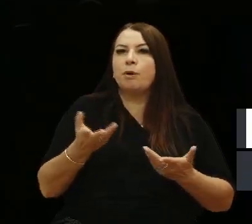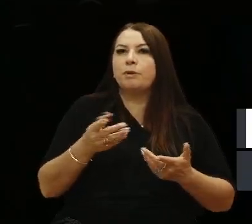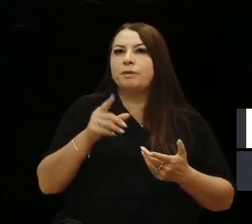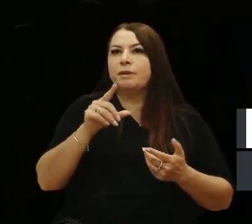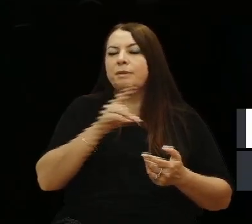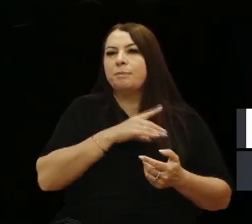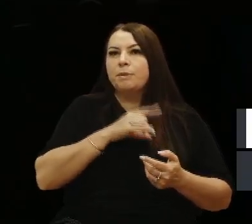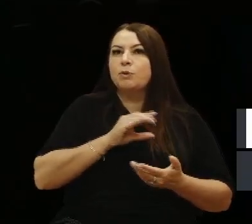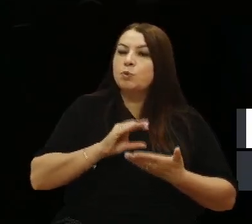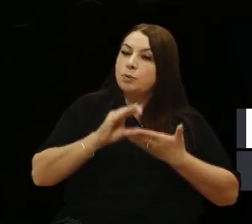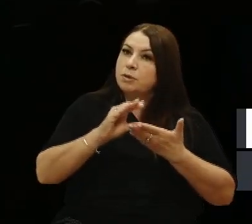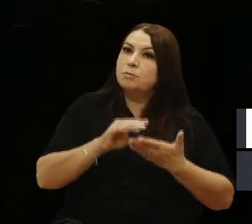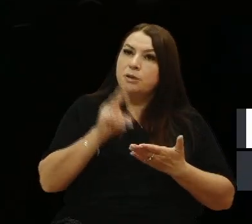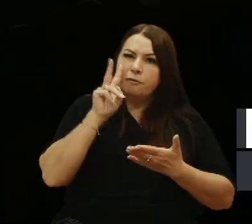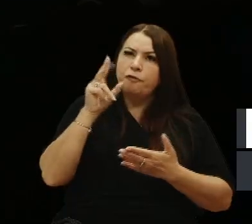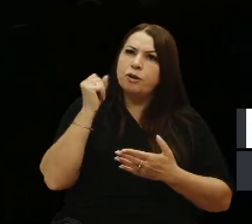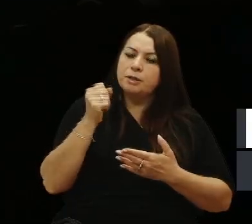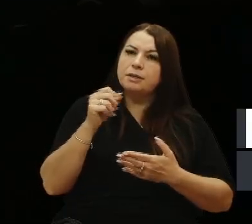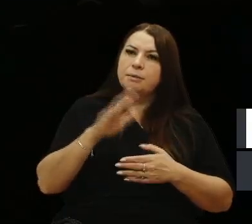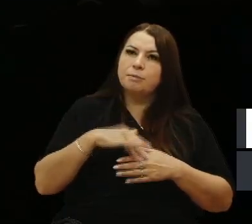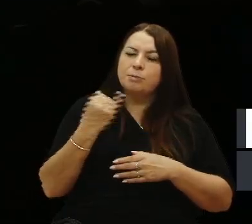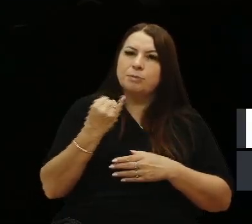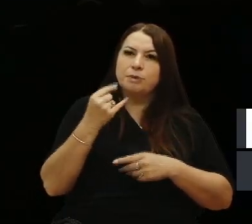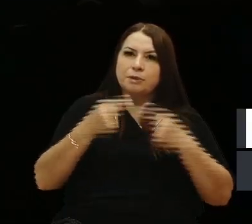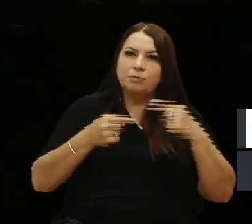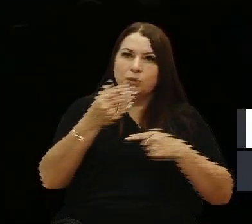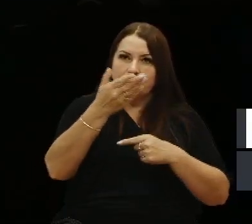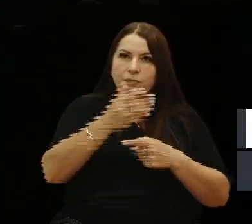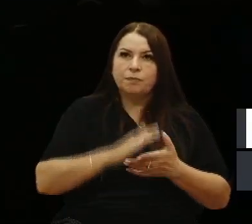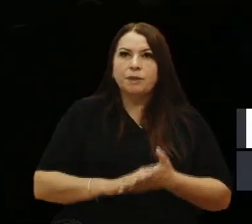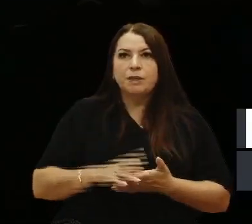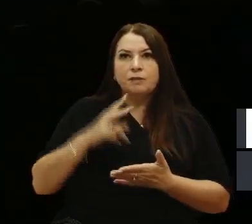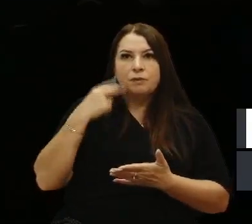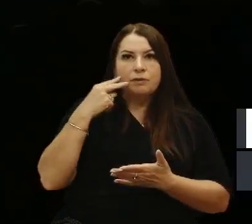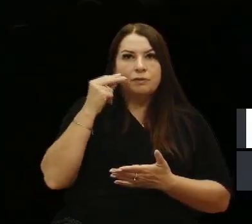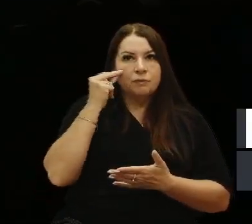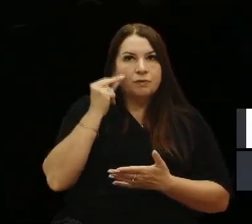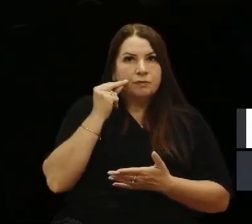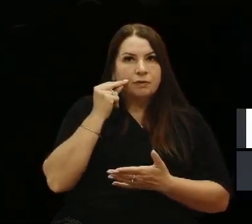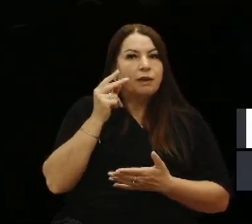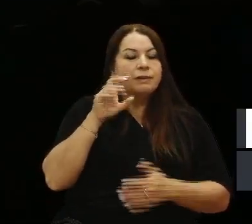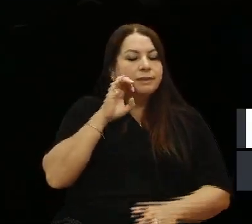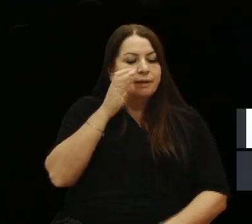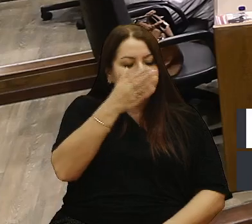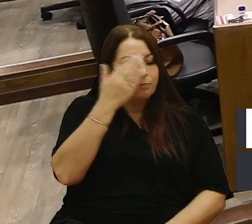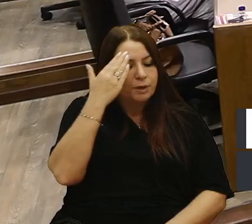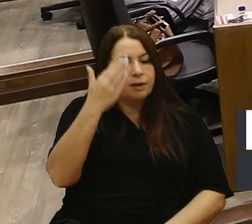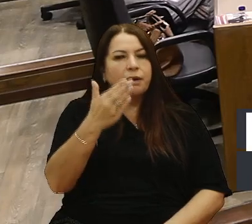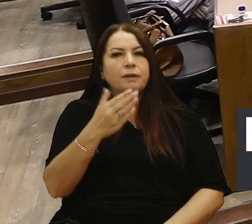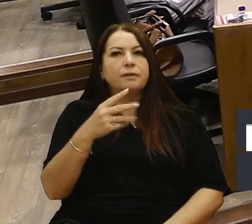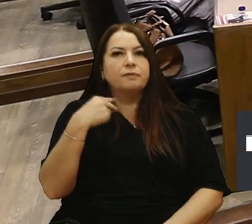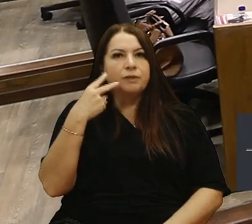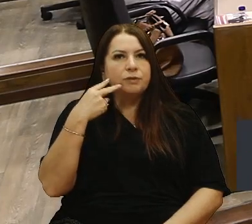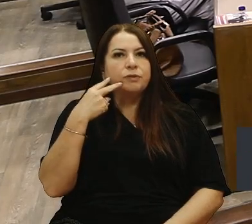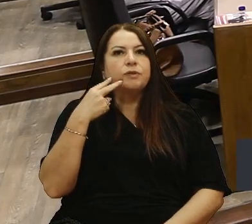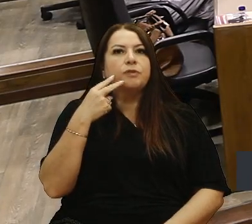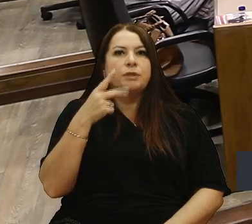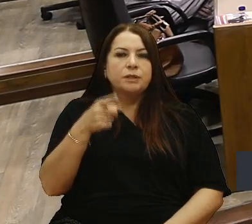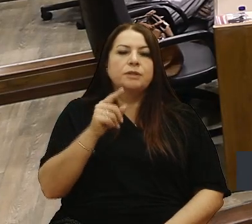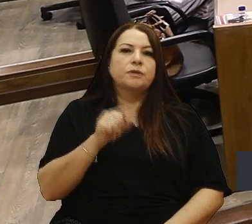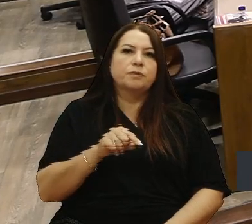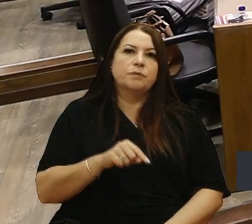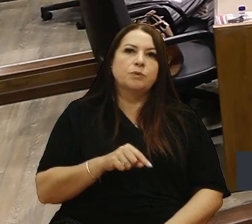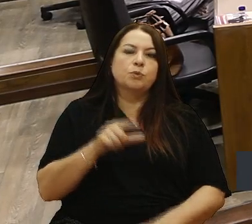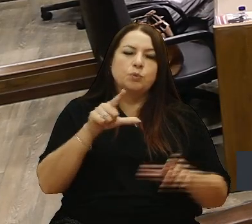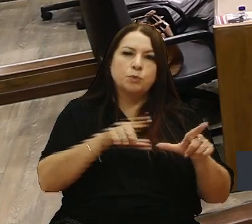contrário, a gente precisa fortalecer, por isso é fundamental esse debate que nós estamos fazendo aqui hoje. Sua parte, vereadora Estela. Muito obrigada, vereadora Andressa. É justamente isso,